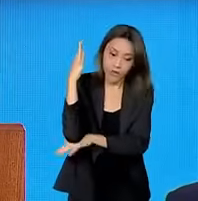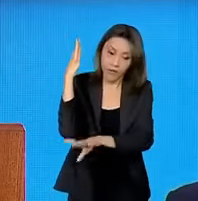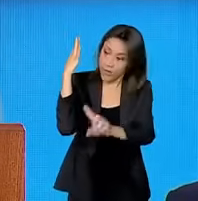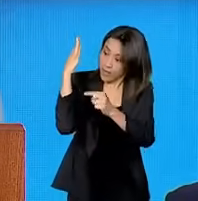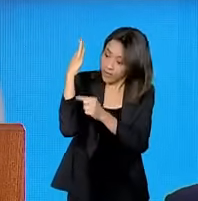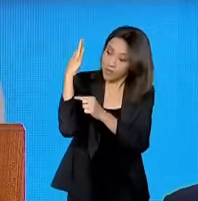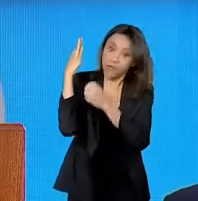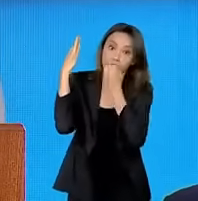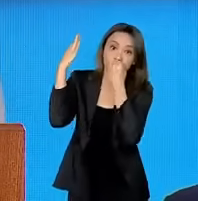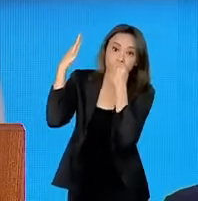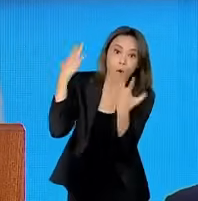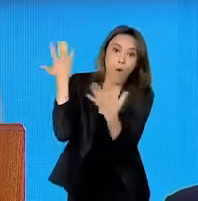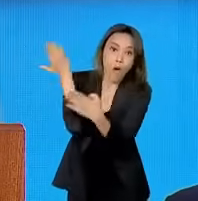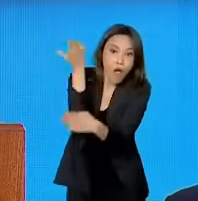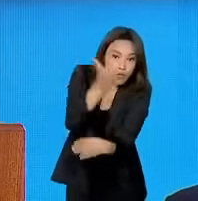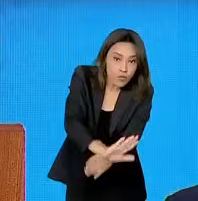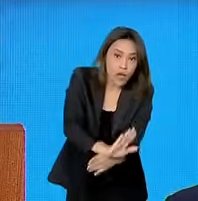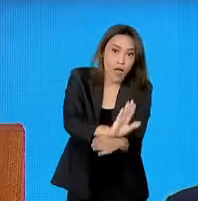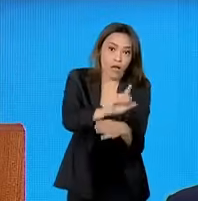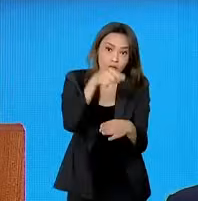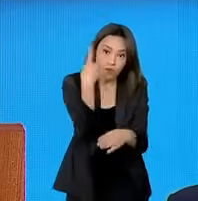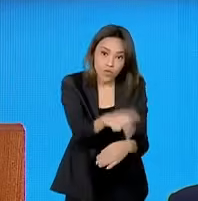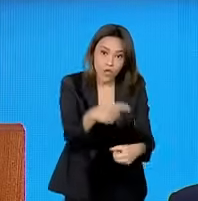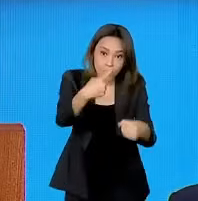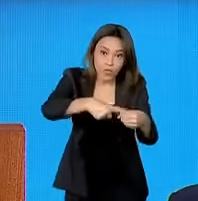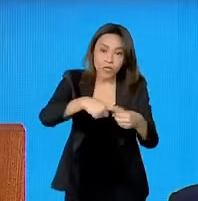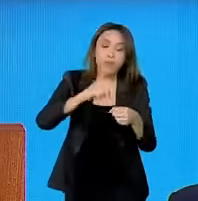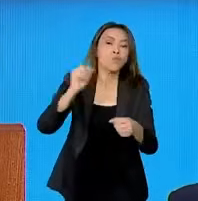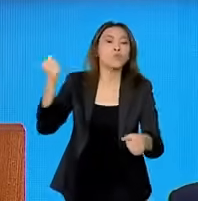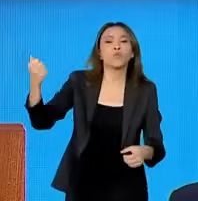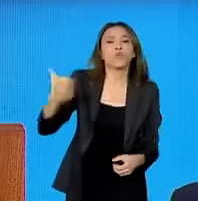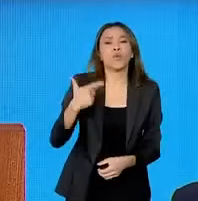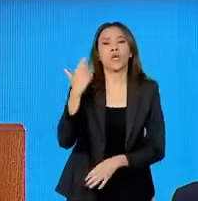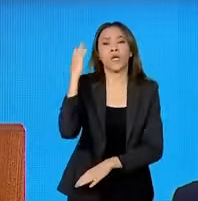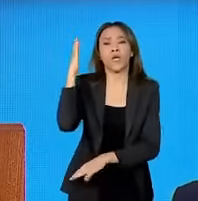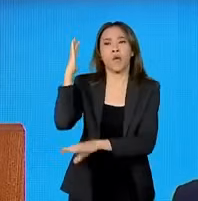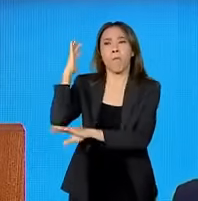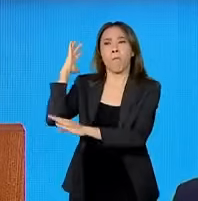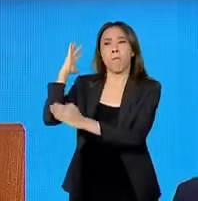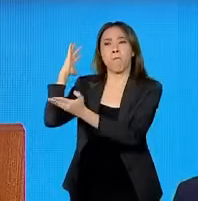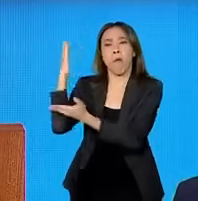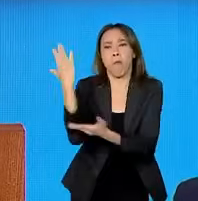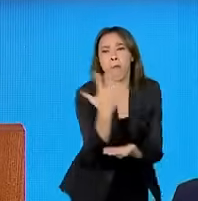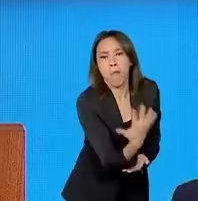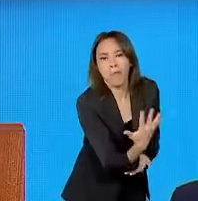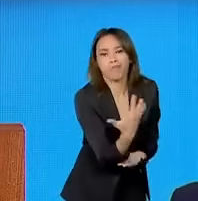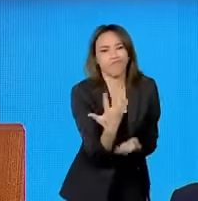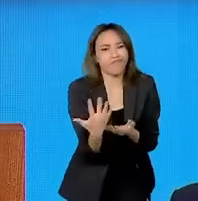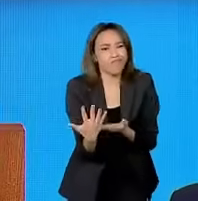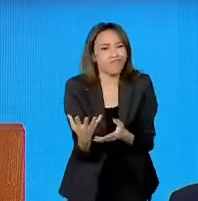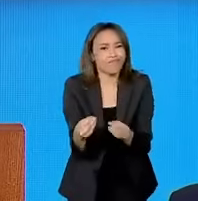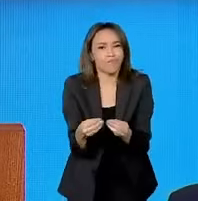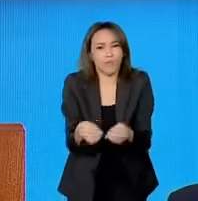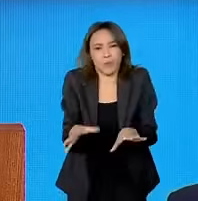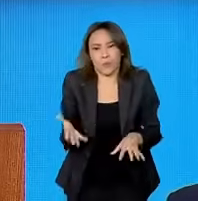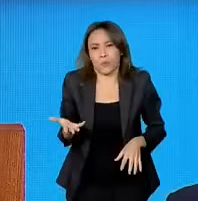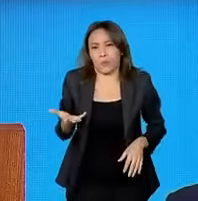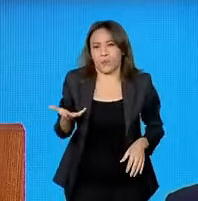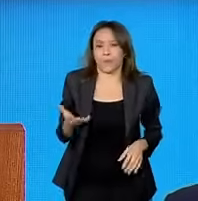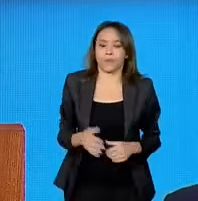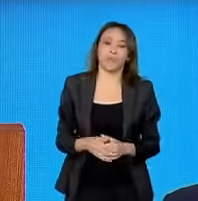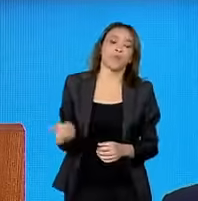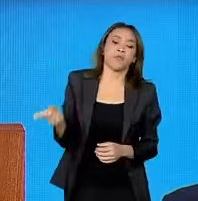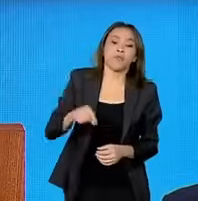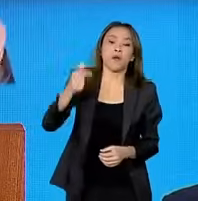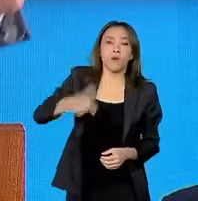seu município do que a derrubada de alguns hectares de terra. Também quero cumprimentar o companheiro André